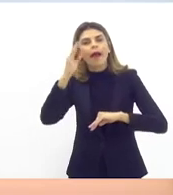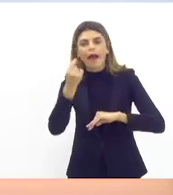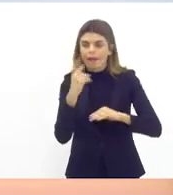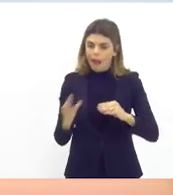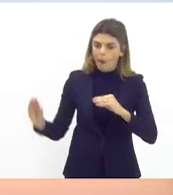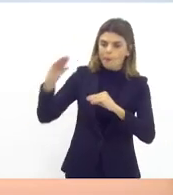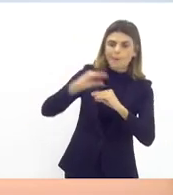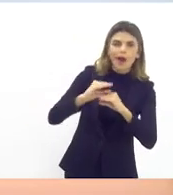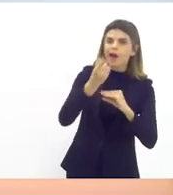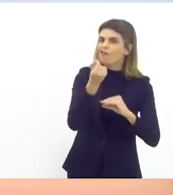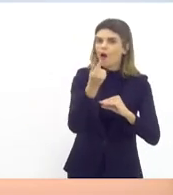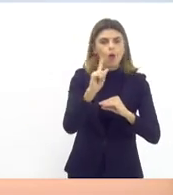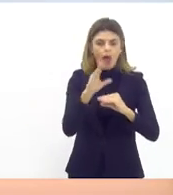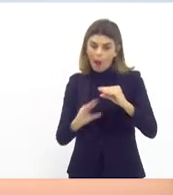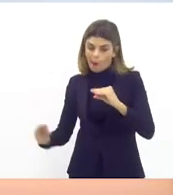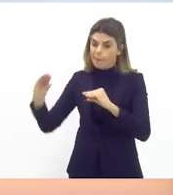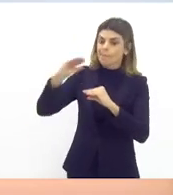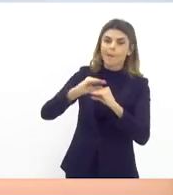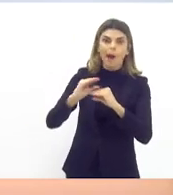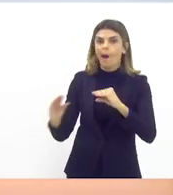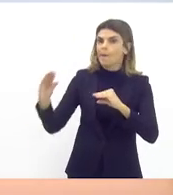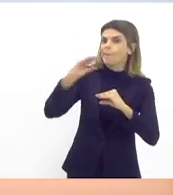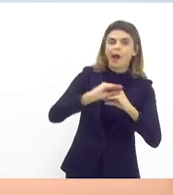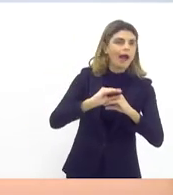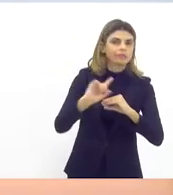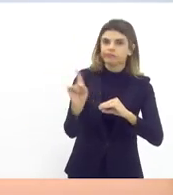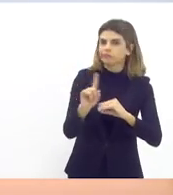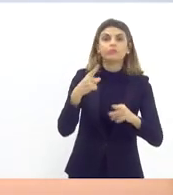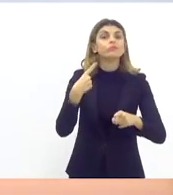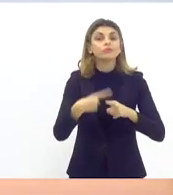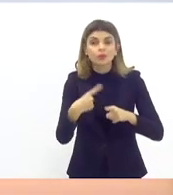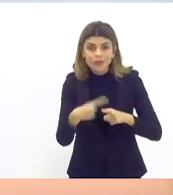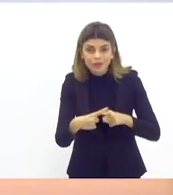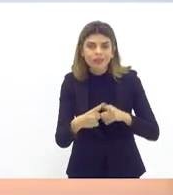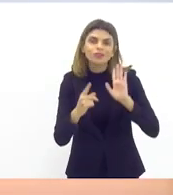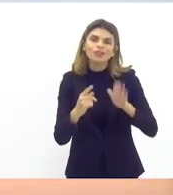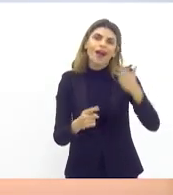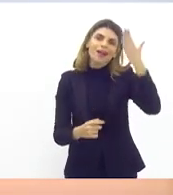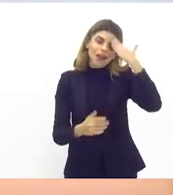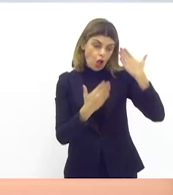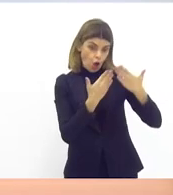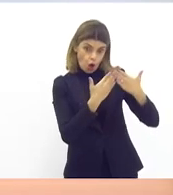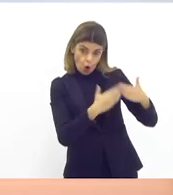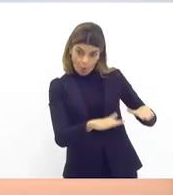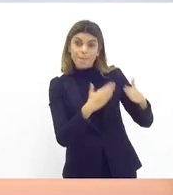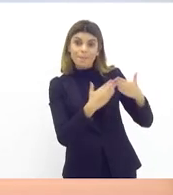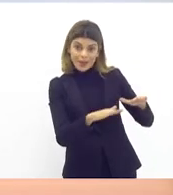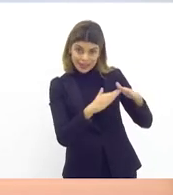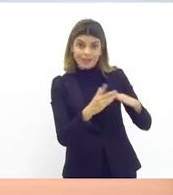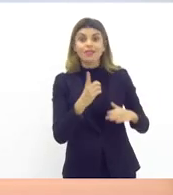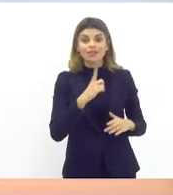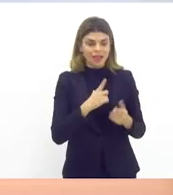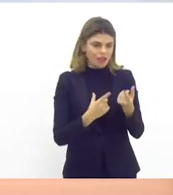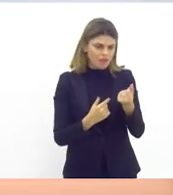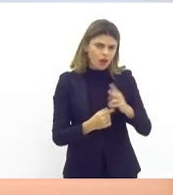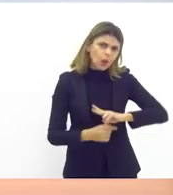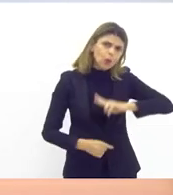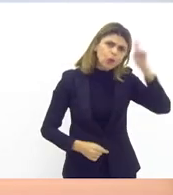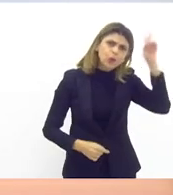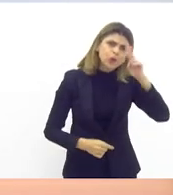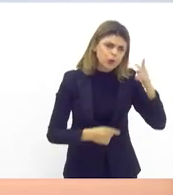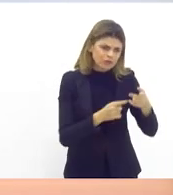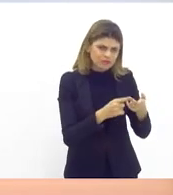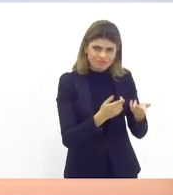reposição, acima desse valor não tem reposição, porque não faz sentido compensar alguém que tem uma receita absurdamente elevada